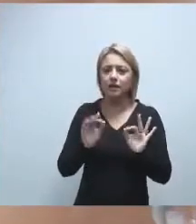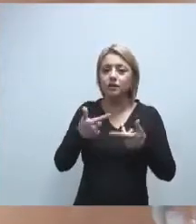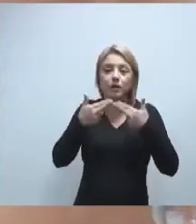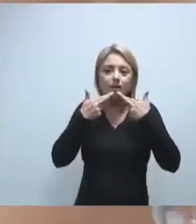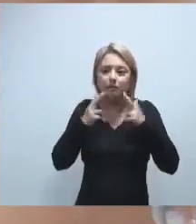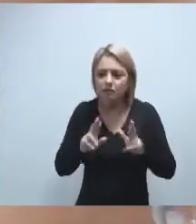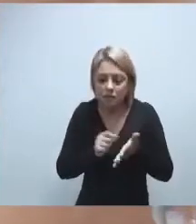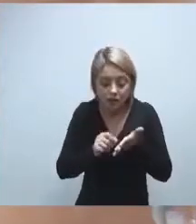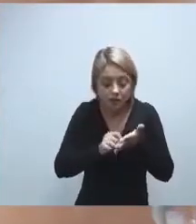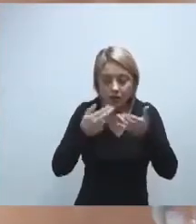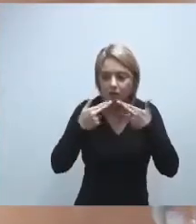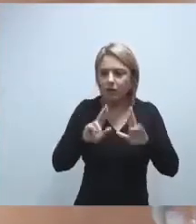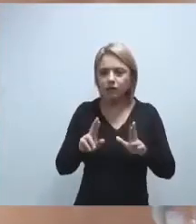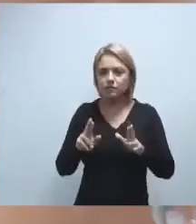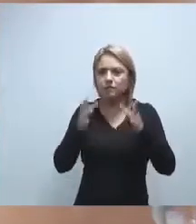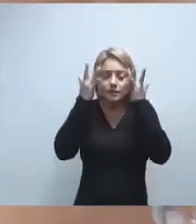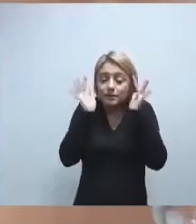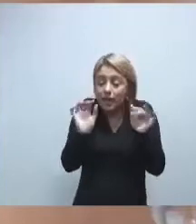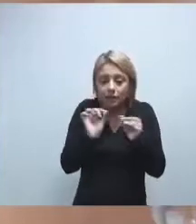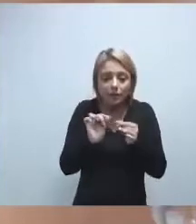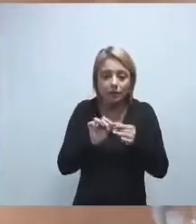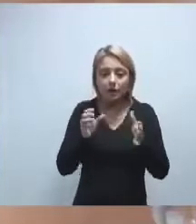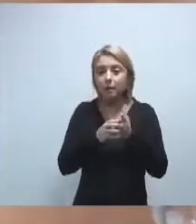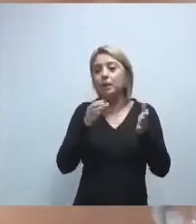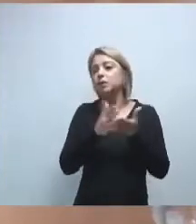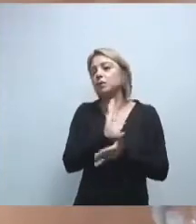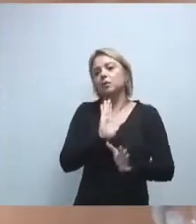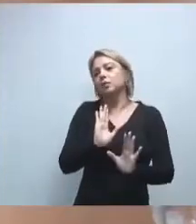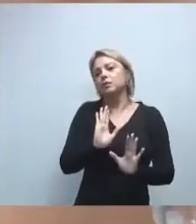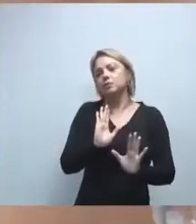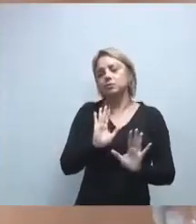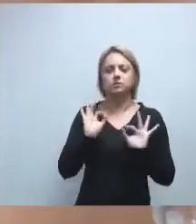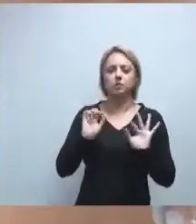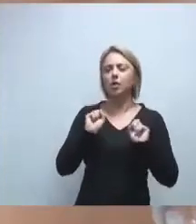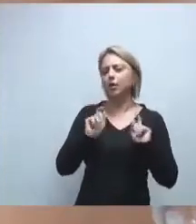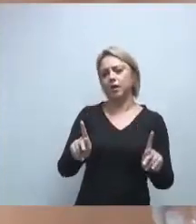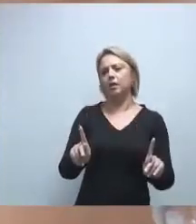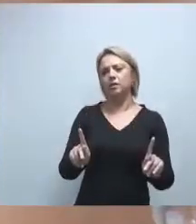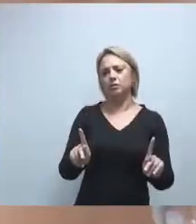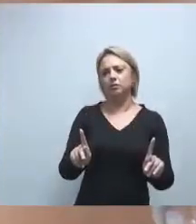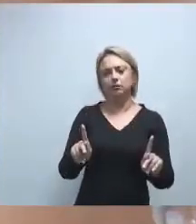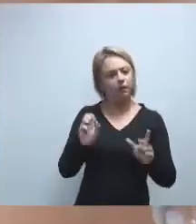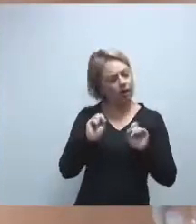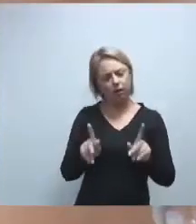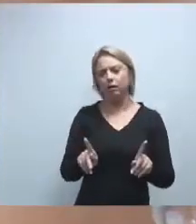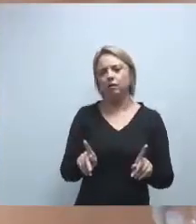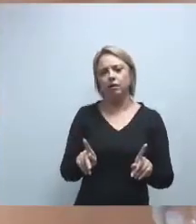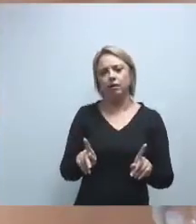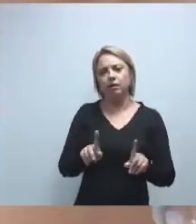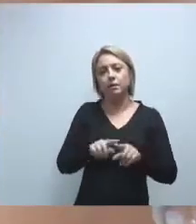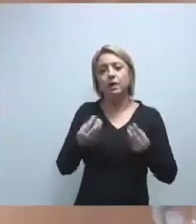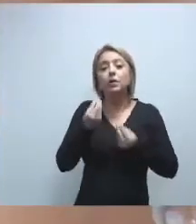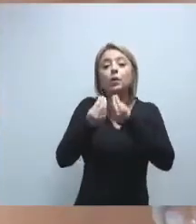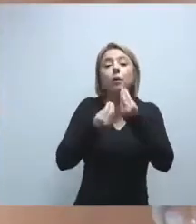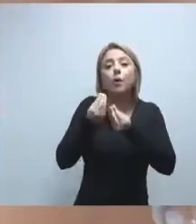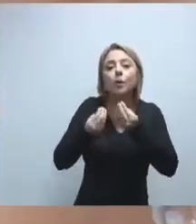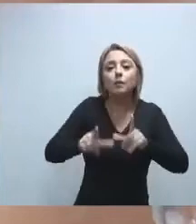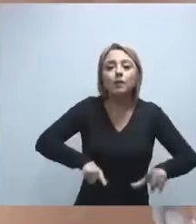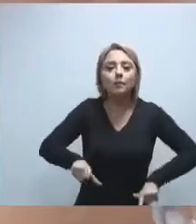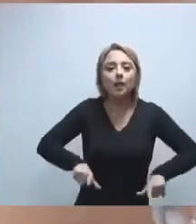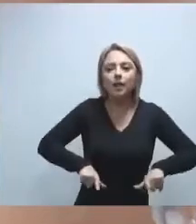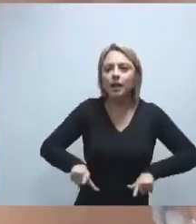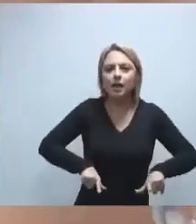sabem que é isso como é que faz passou no concurso passou há problema nenhum passo mas como é que se faz